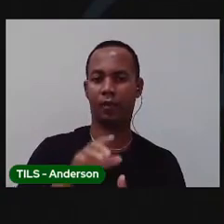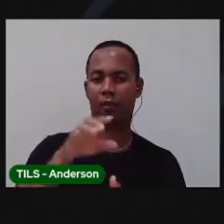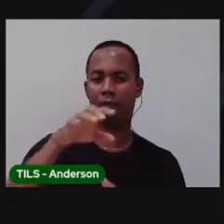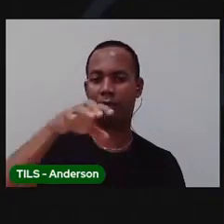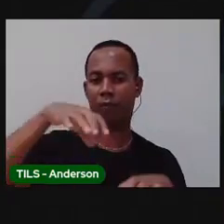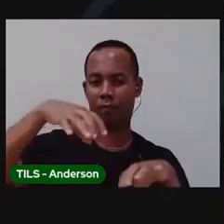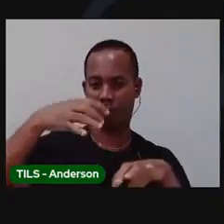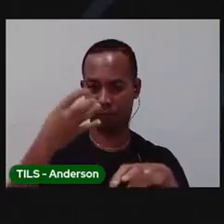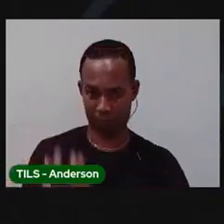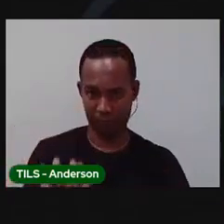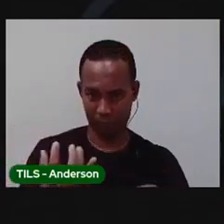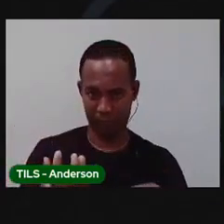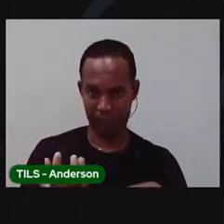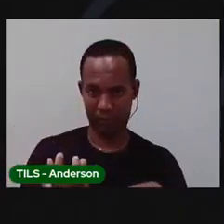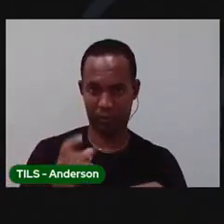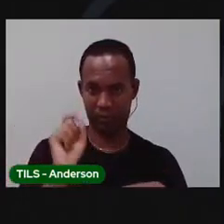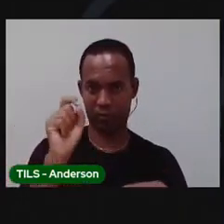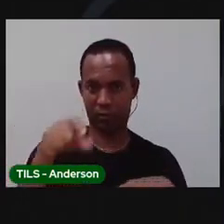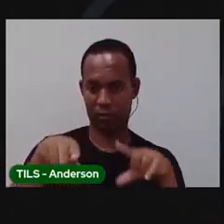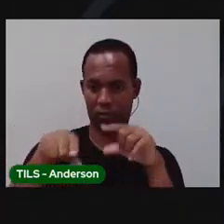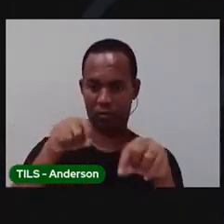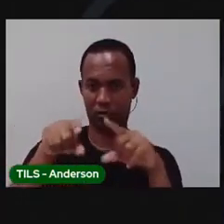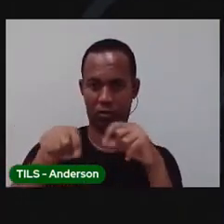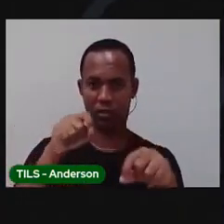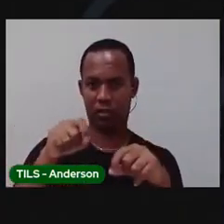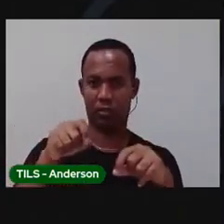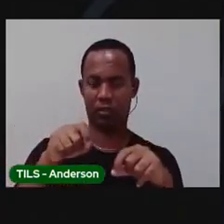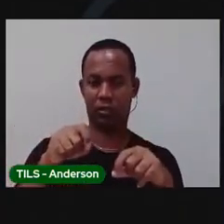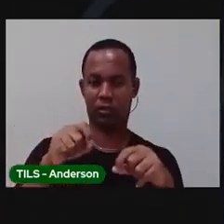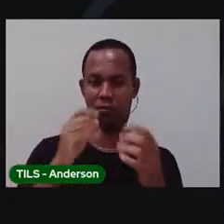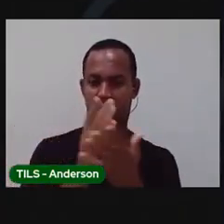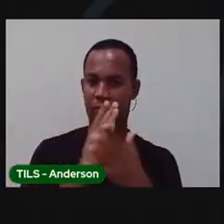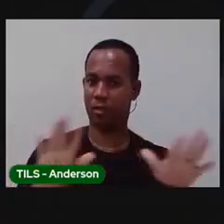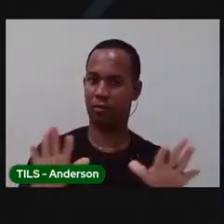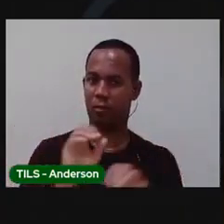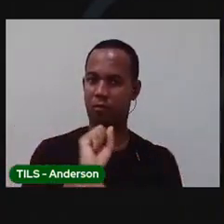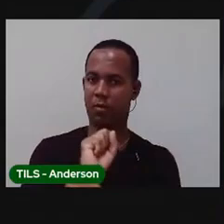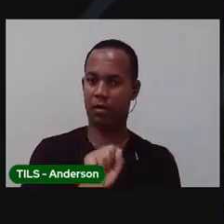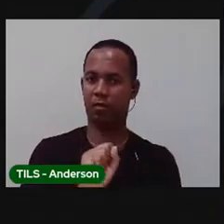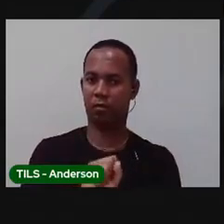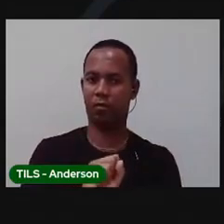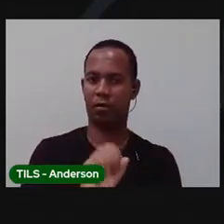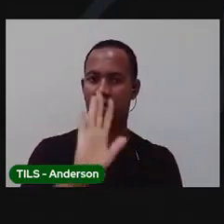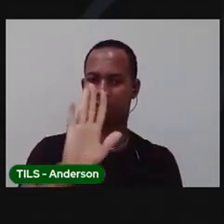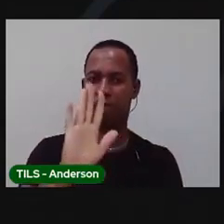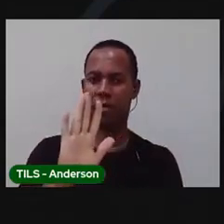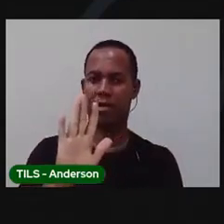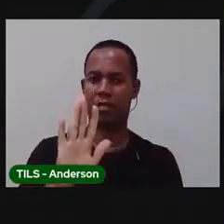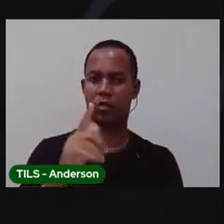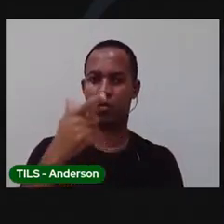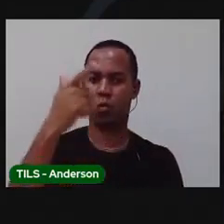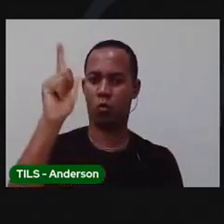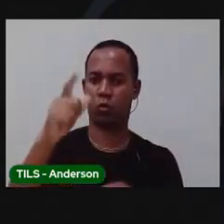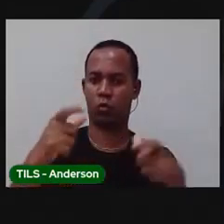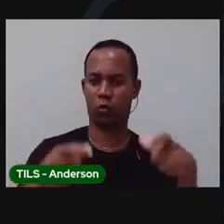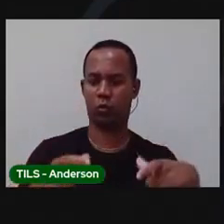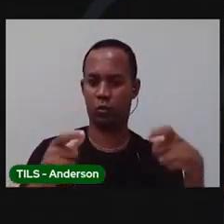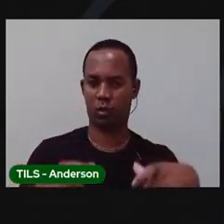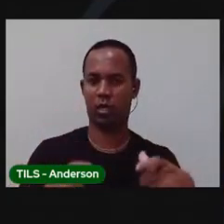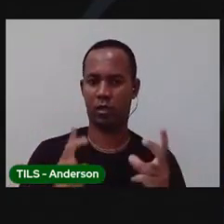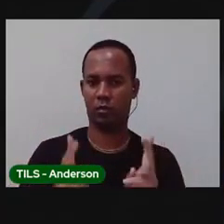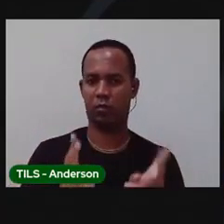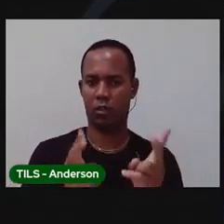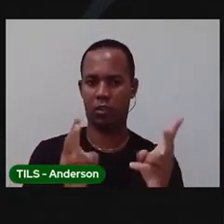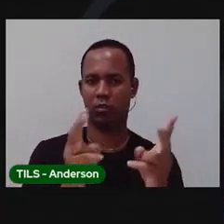evitar contaminação do coronavírus. Em Curitiba, o trabalho continua, mas o material fica em quarentena por 24